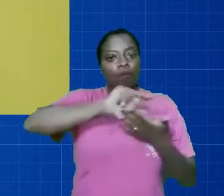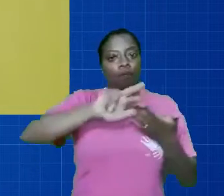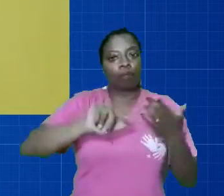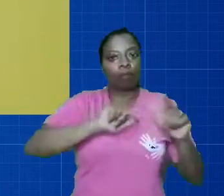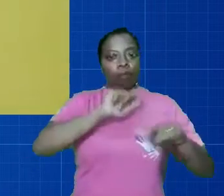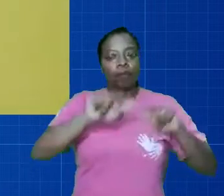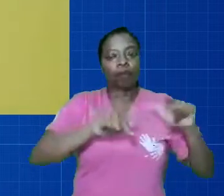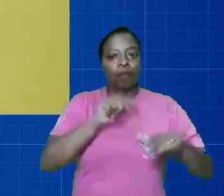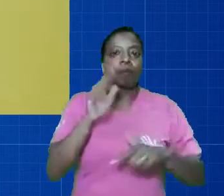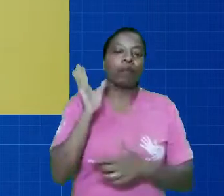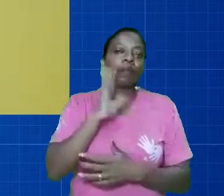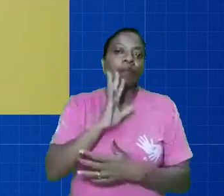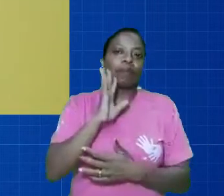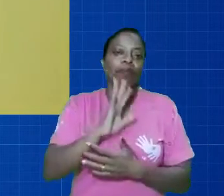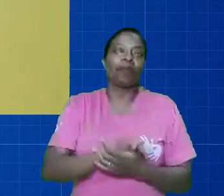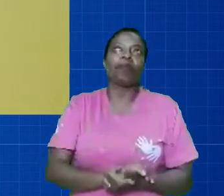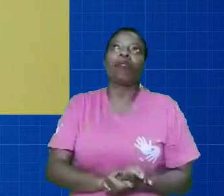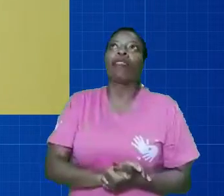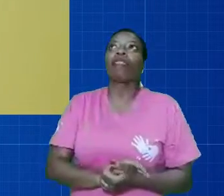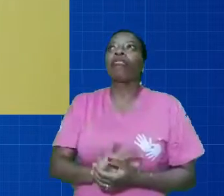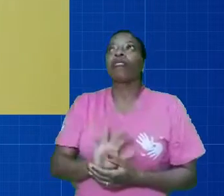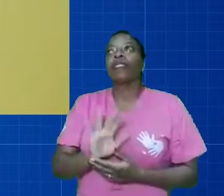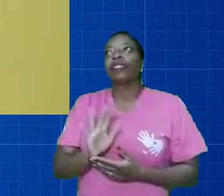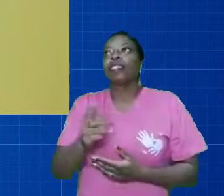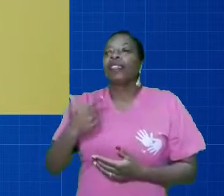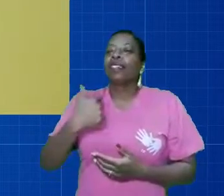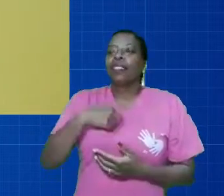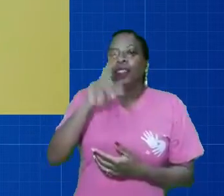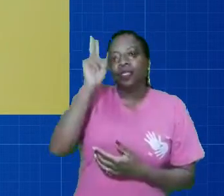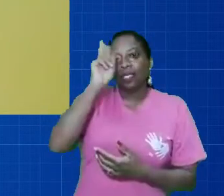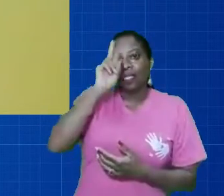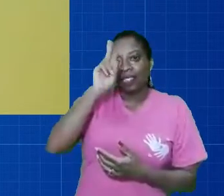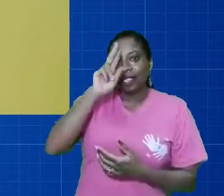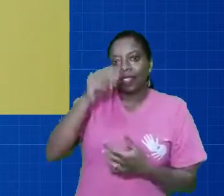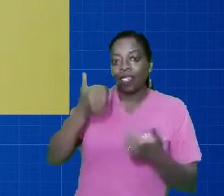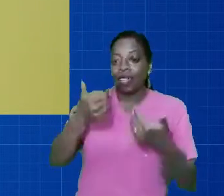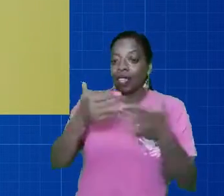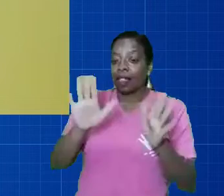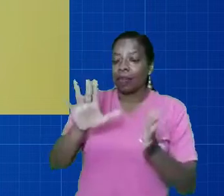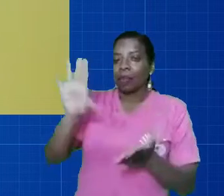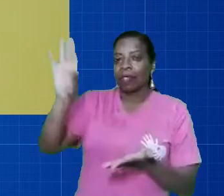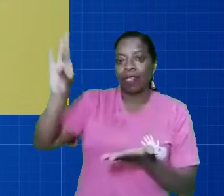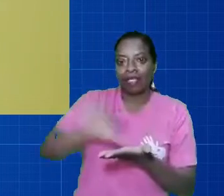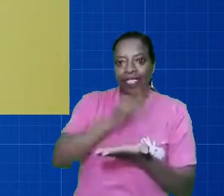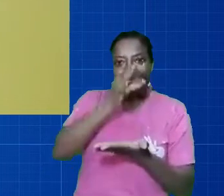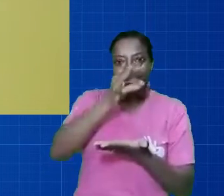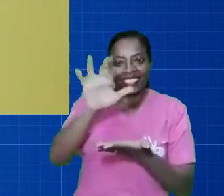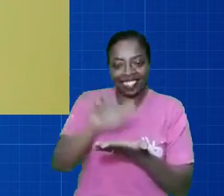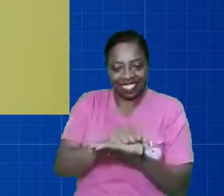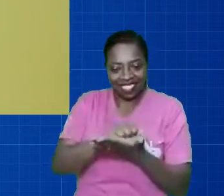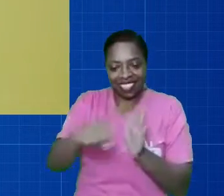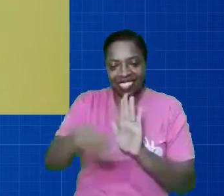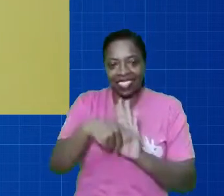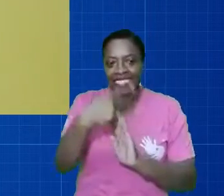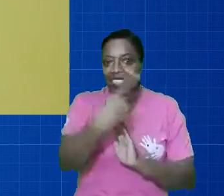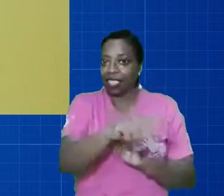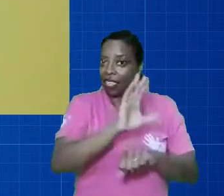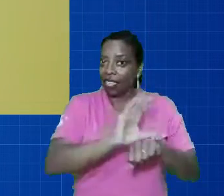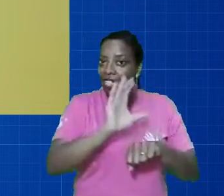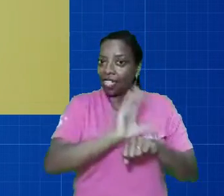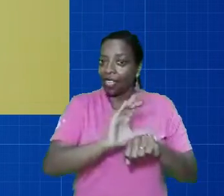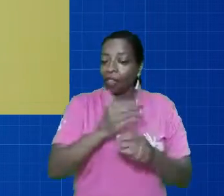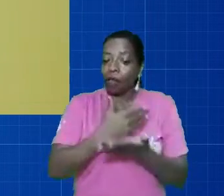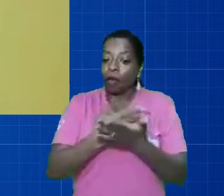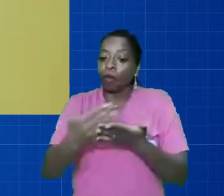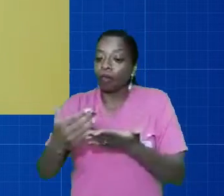Eu lembro que quando a gente abria as inscrições para os cursos na oficina, as inscrições começavam de manhã e à tarde já não tinham